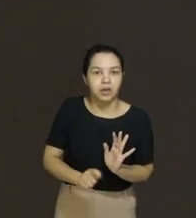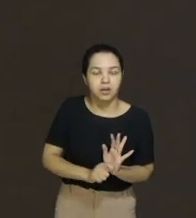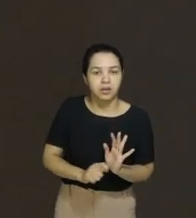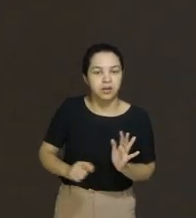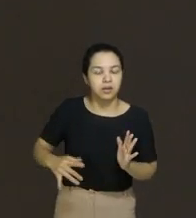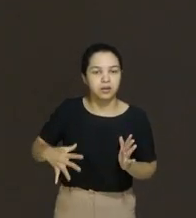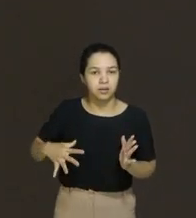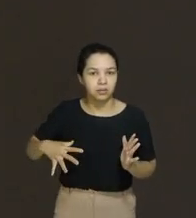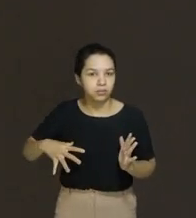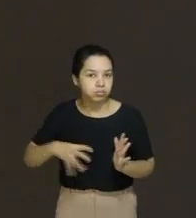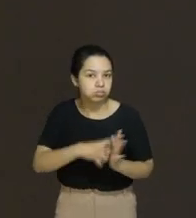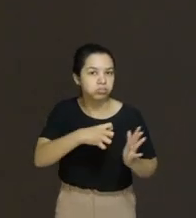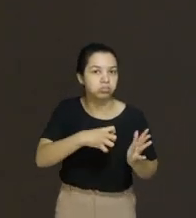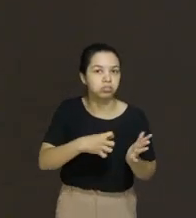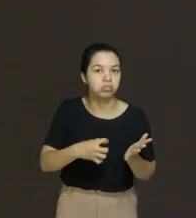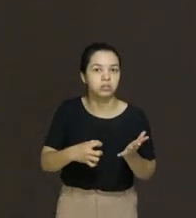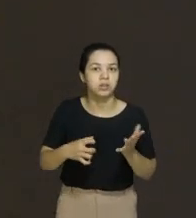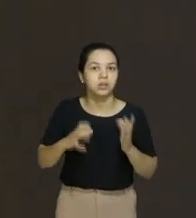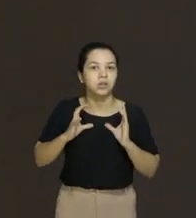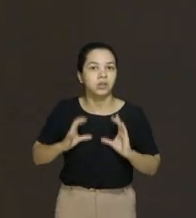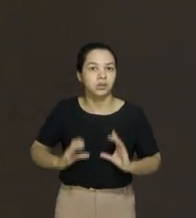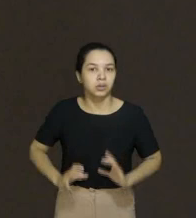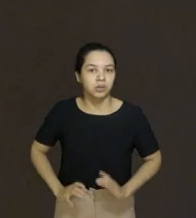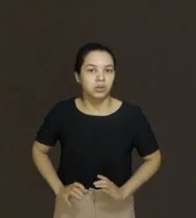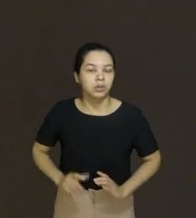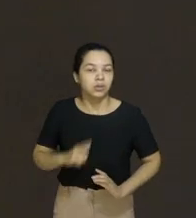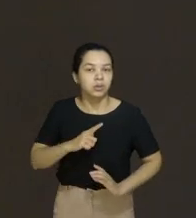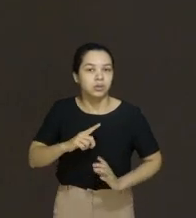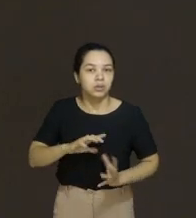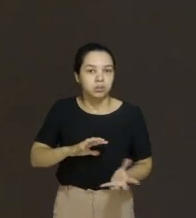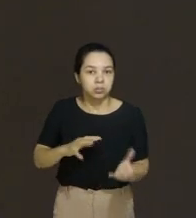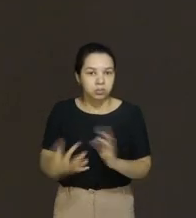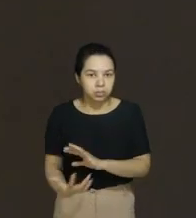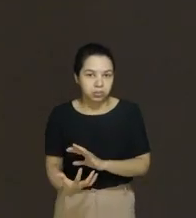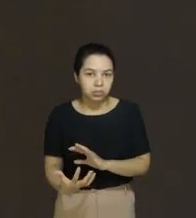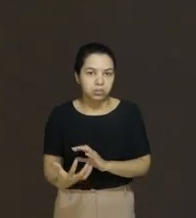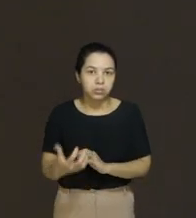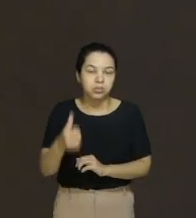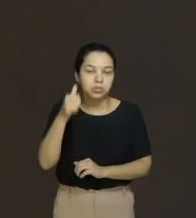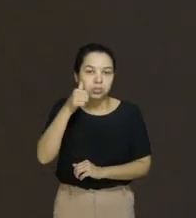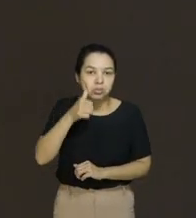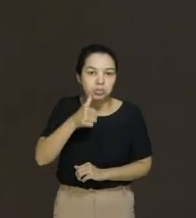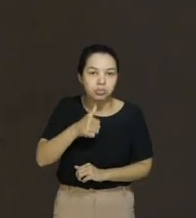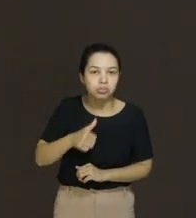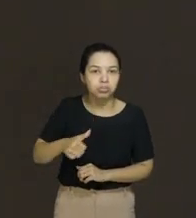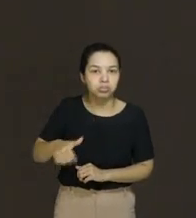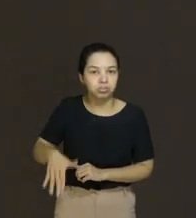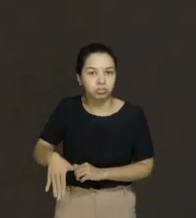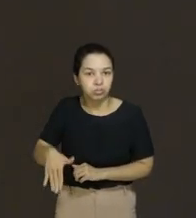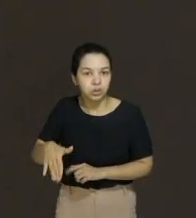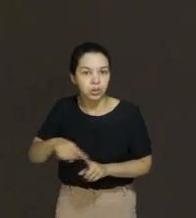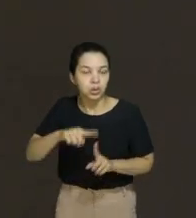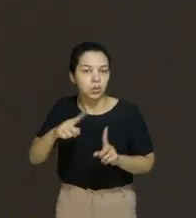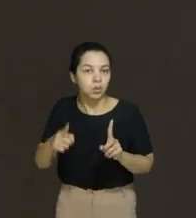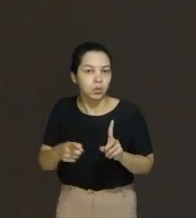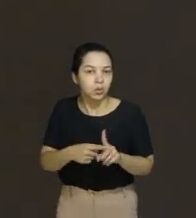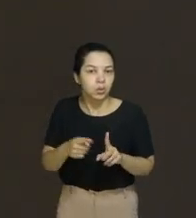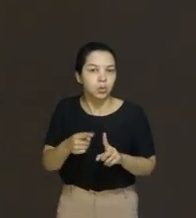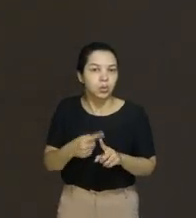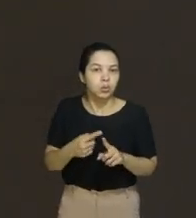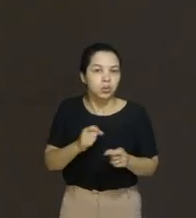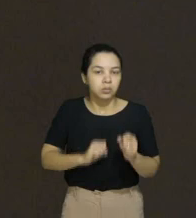distúrbio de conduta, eles evoluem, as meninas engravidam muito cedo pela impulsividade. Então, eles